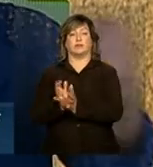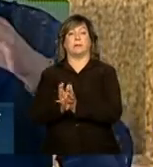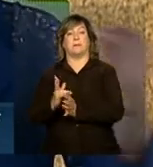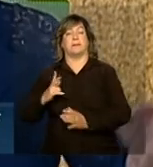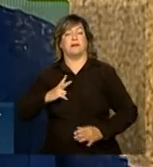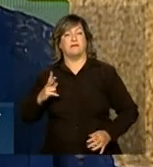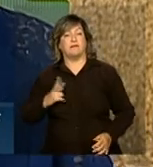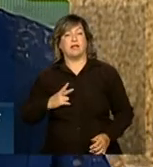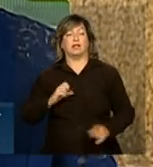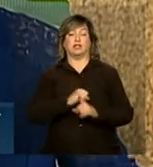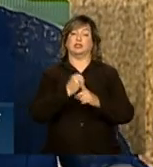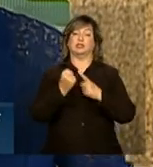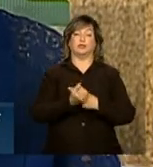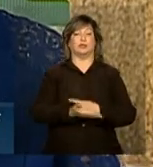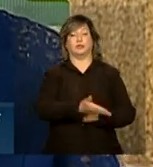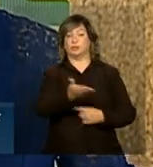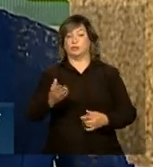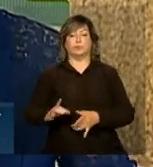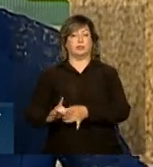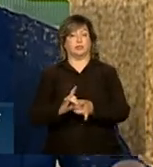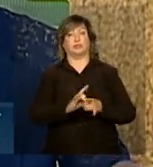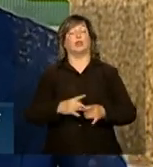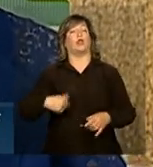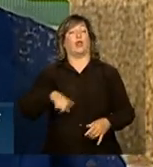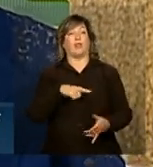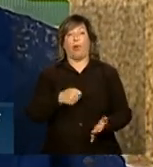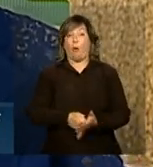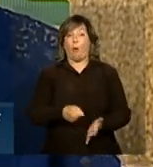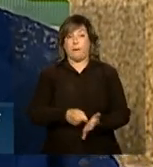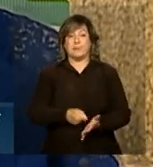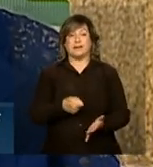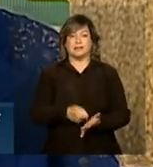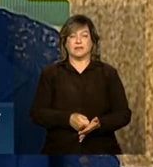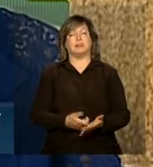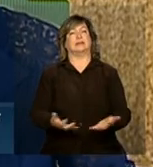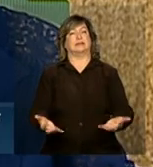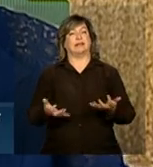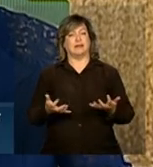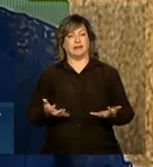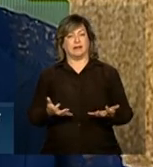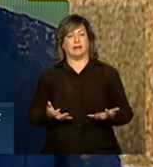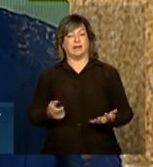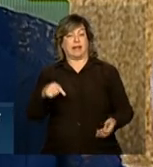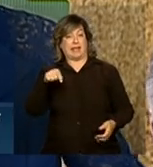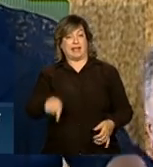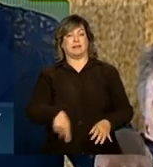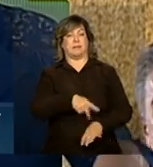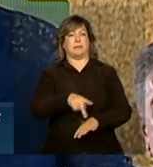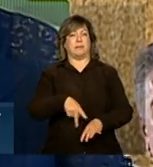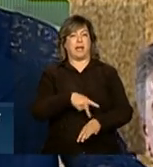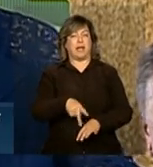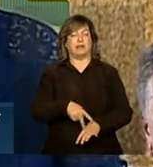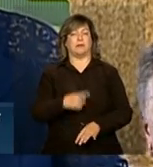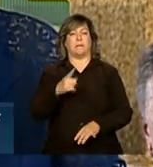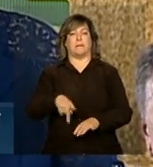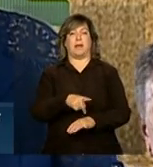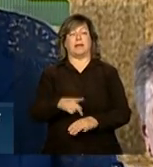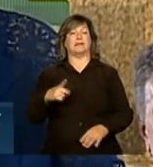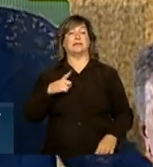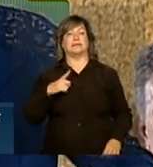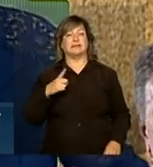privada, sociedade. Nós temos obrigação de querer que esse país seja um país que